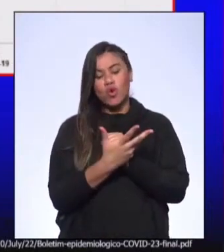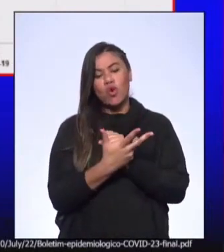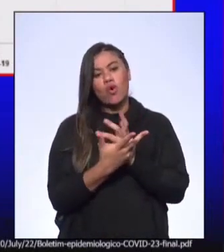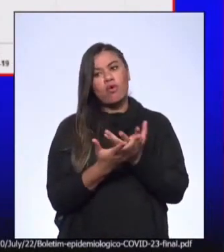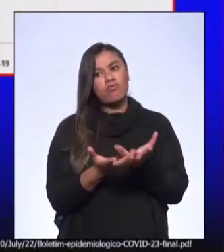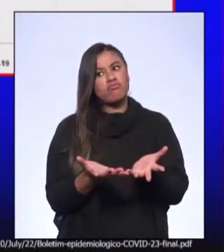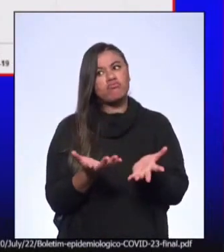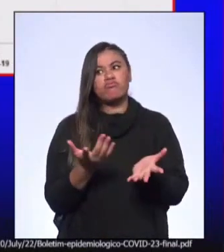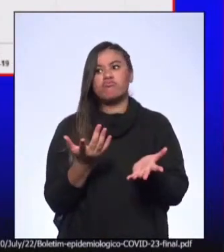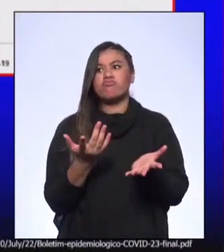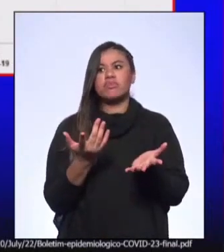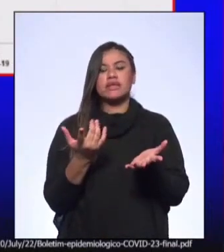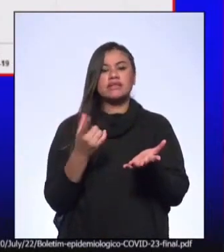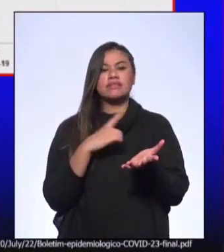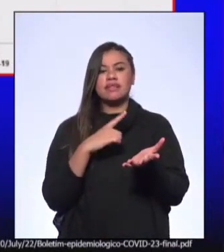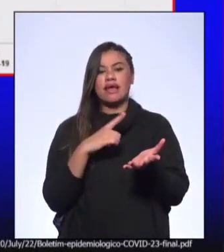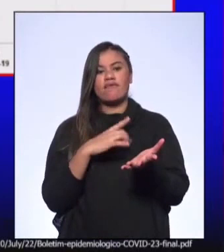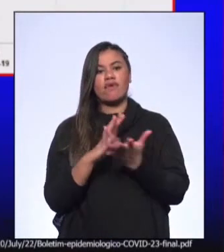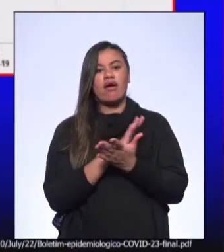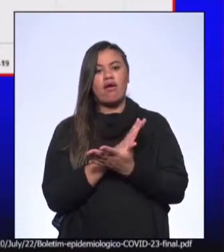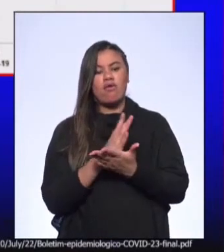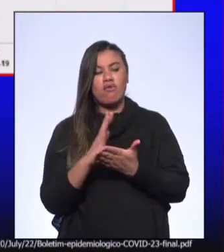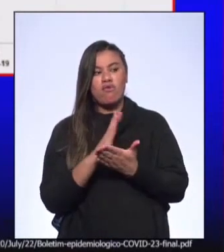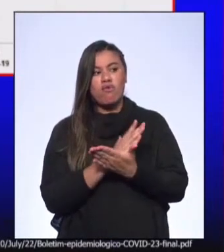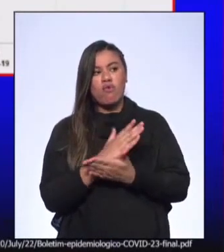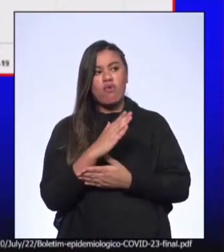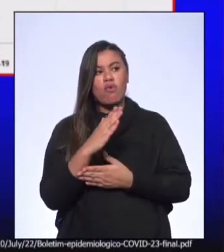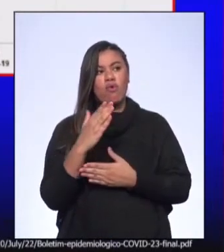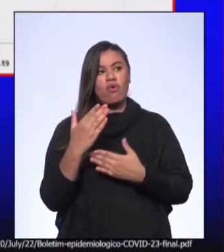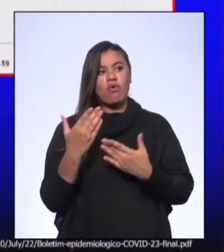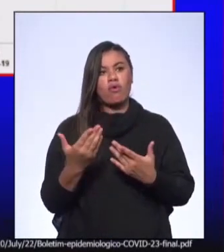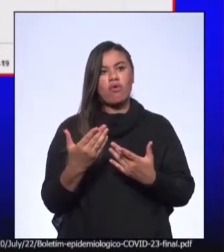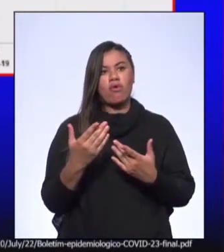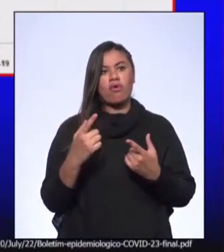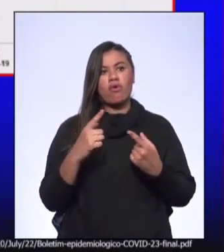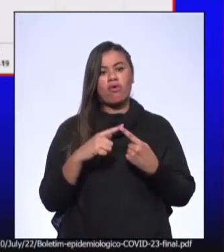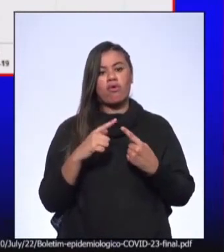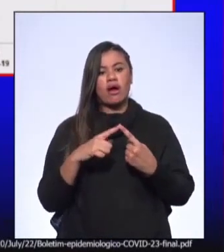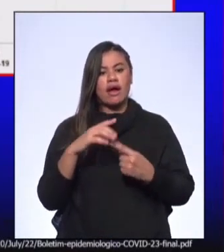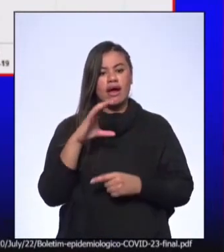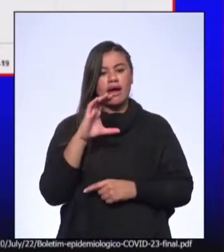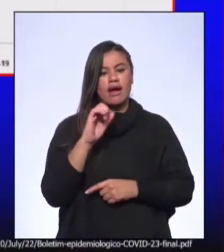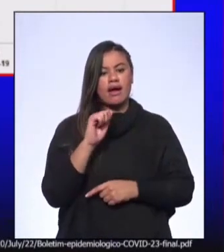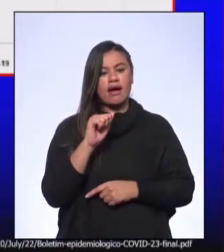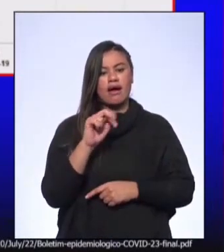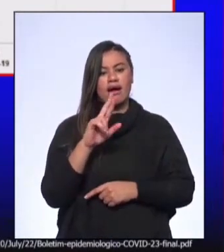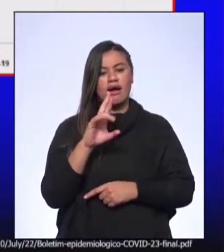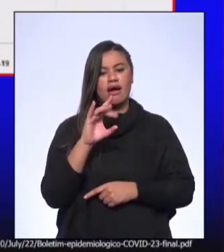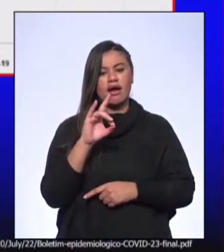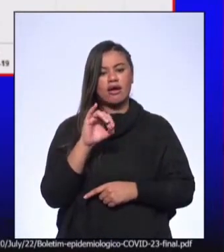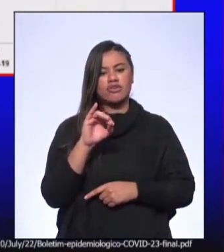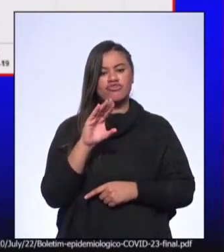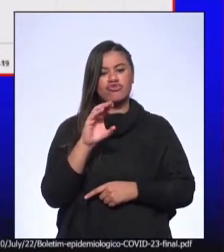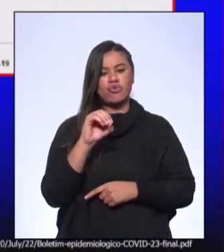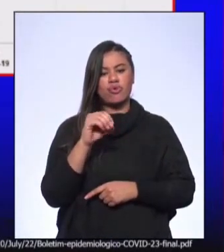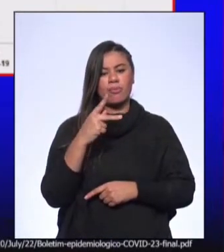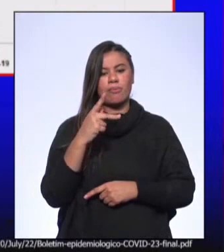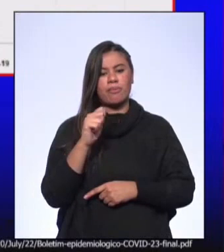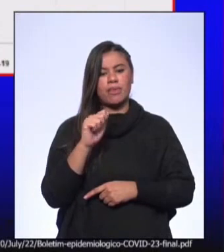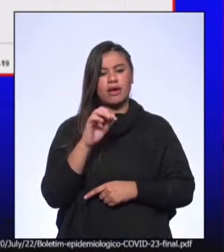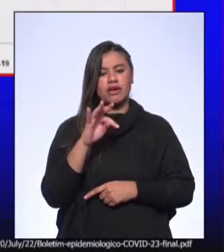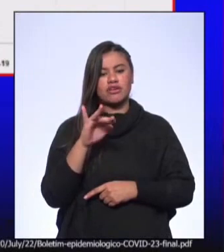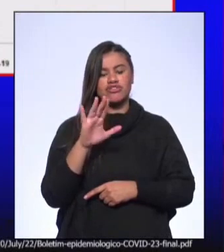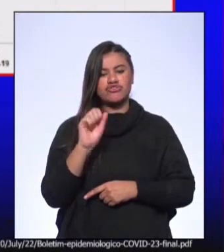dizer, determinantes como comorbidades, cardiopatias incluídas aí, cardiopatias